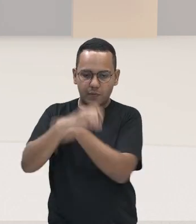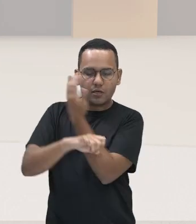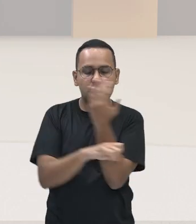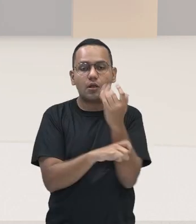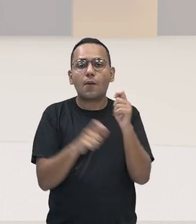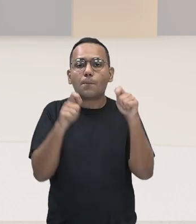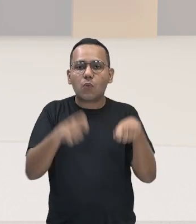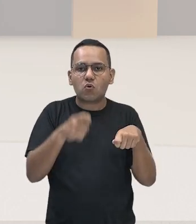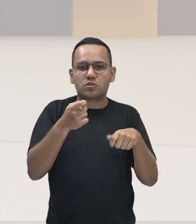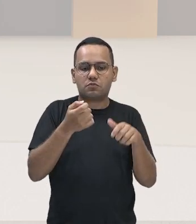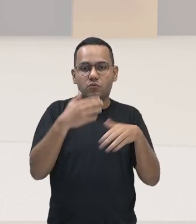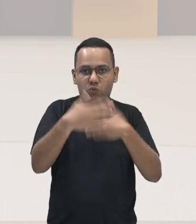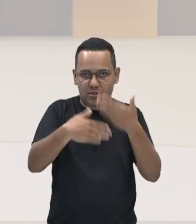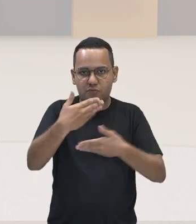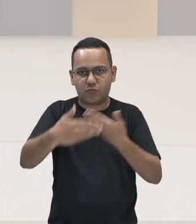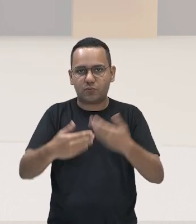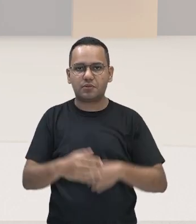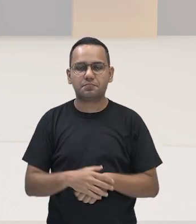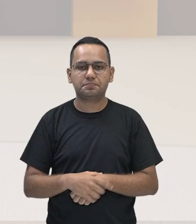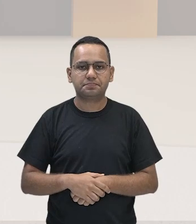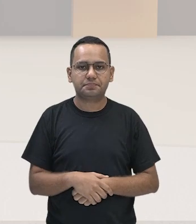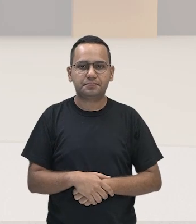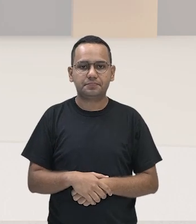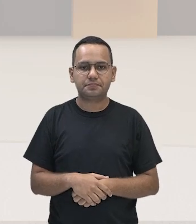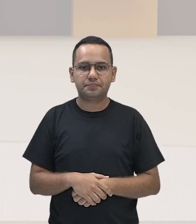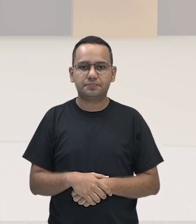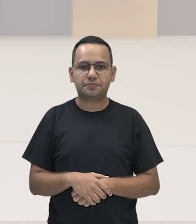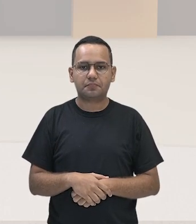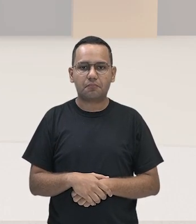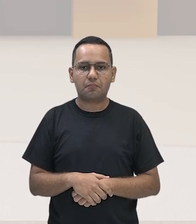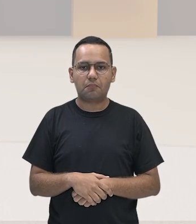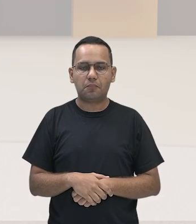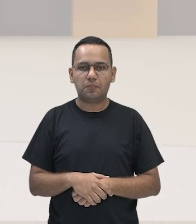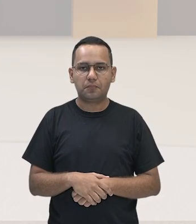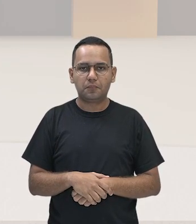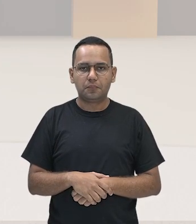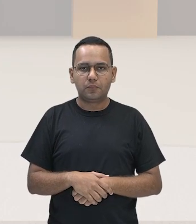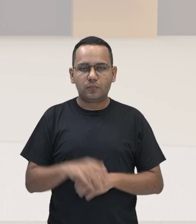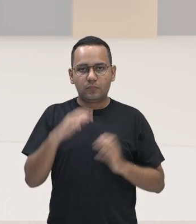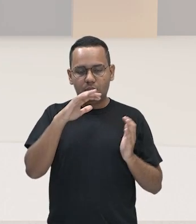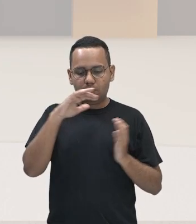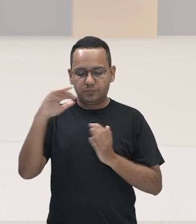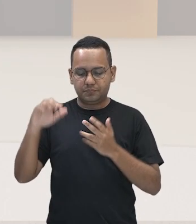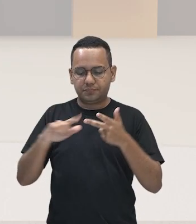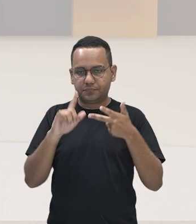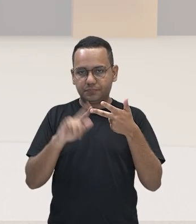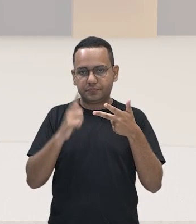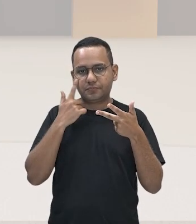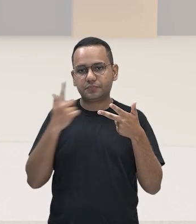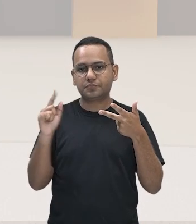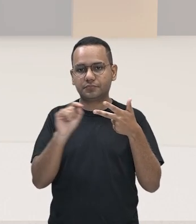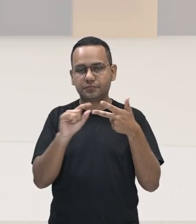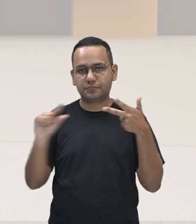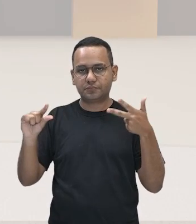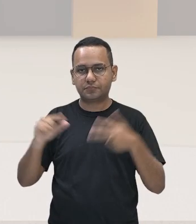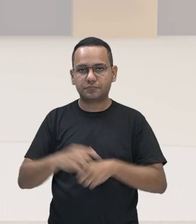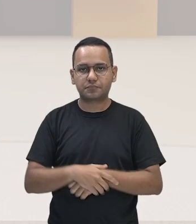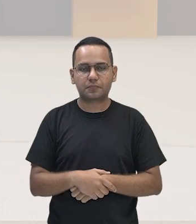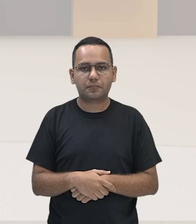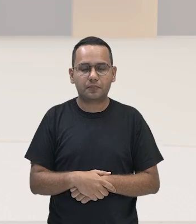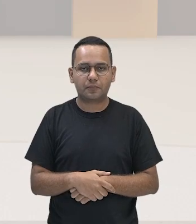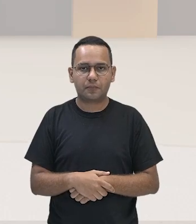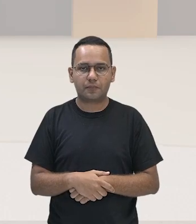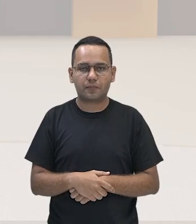dentro dessa área florestal. Muito bem, vamos lá ao nosso terceiro projeto. Parcerias público-privadas para